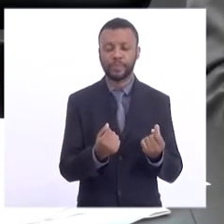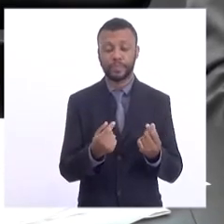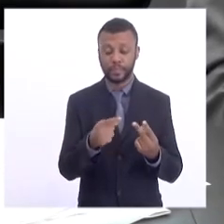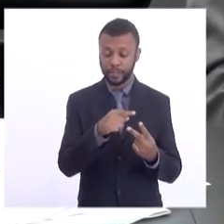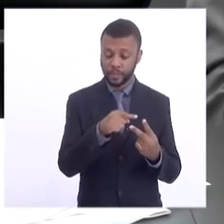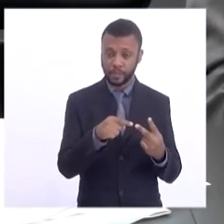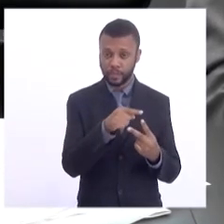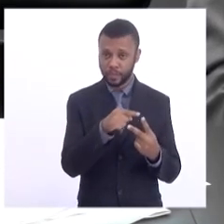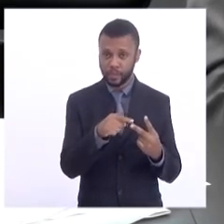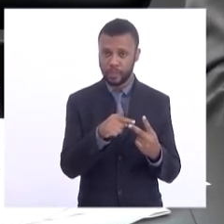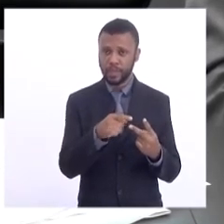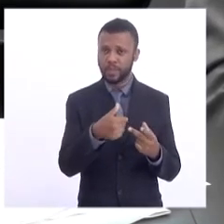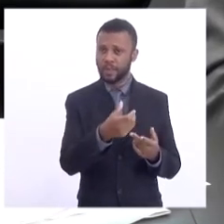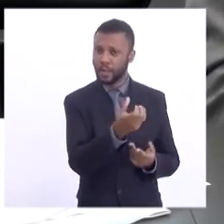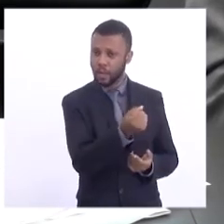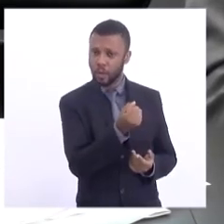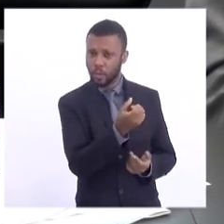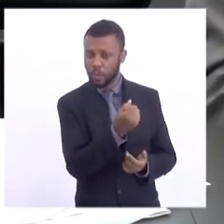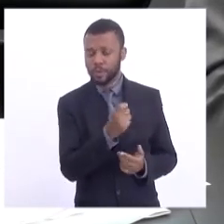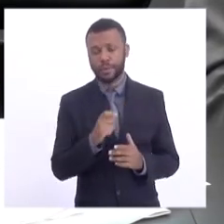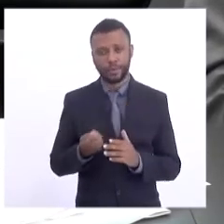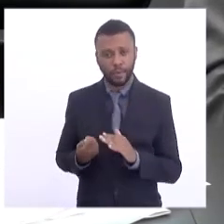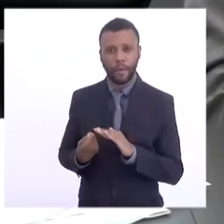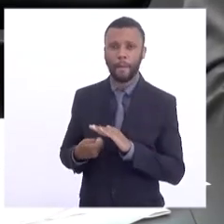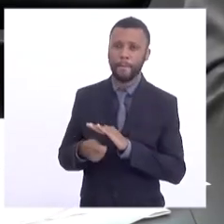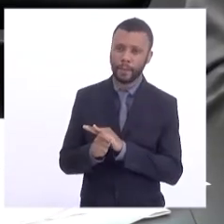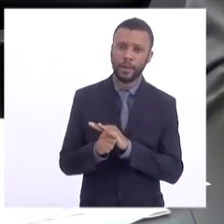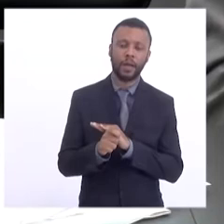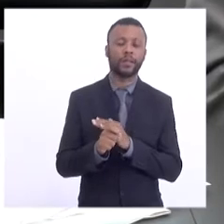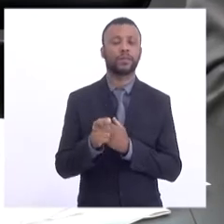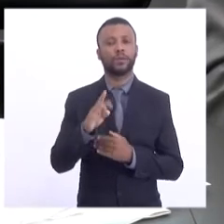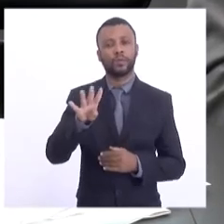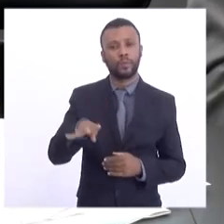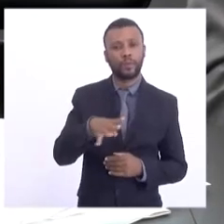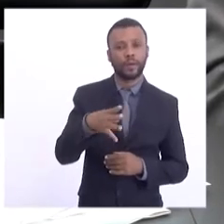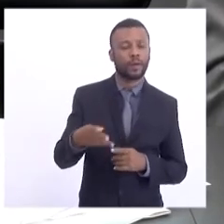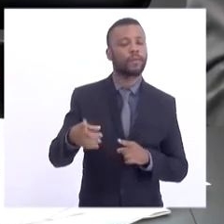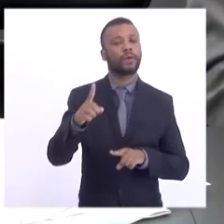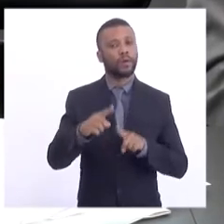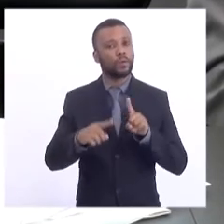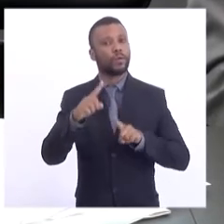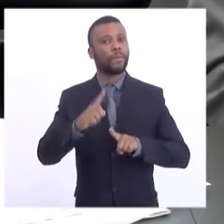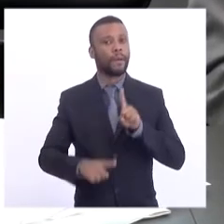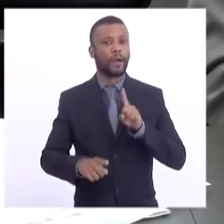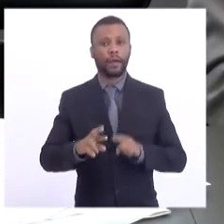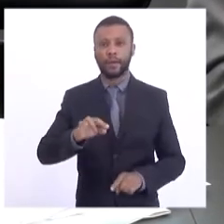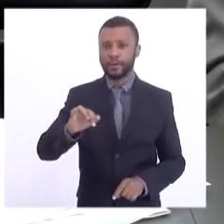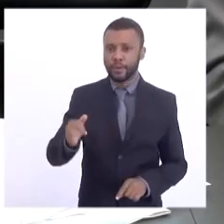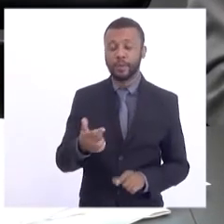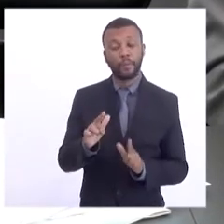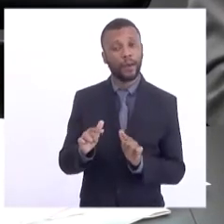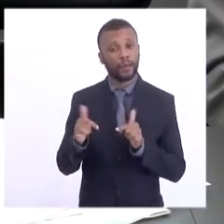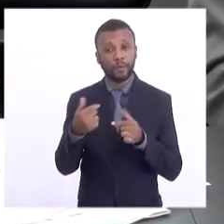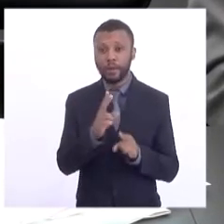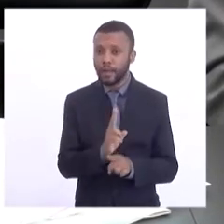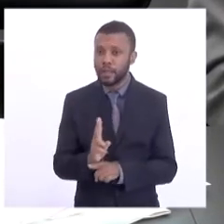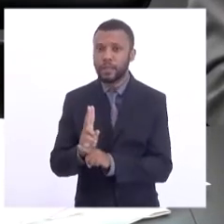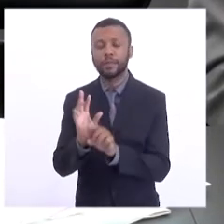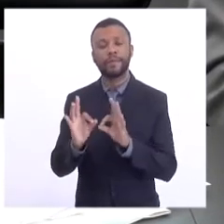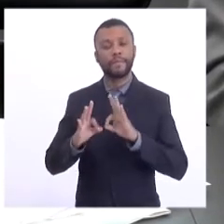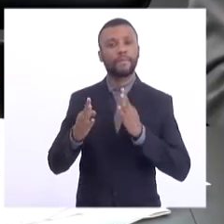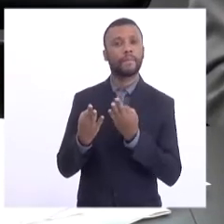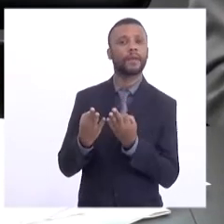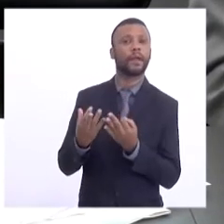Factory estão aplicados nos pés RJ tem uma ação de atendimento A famílias de alto